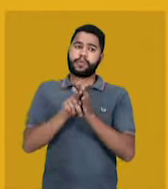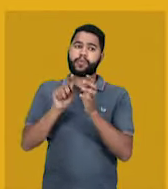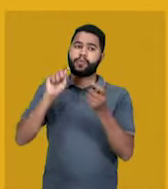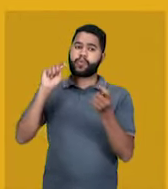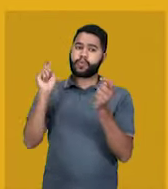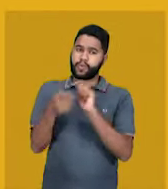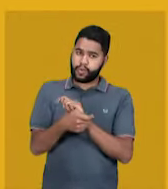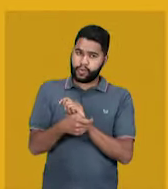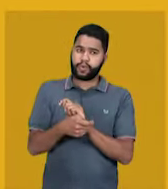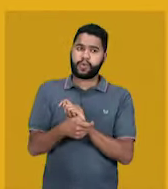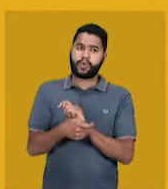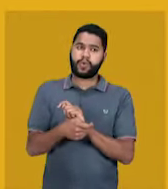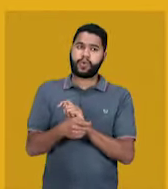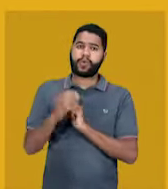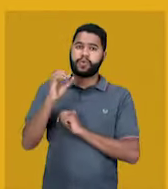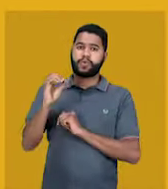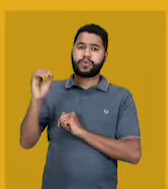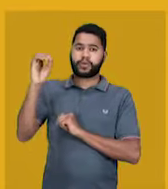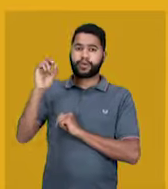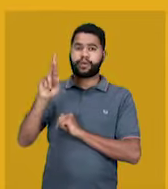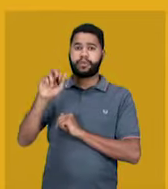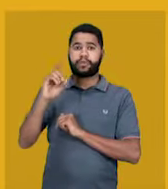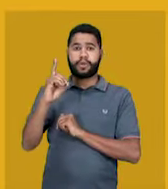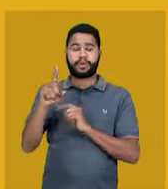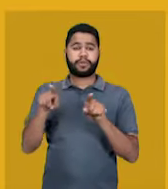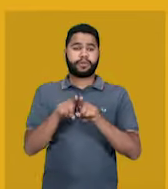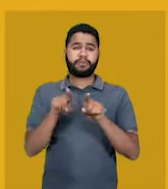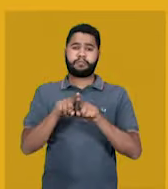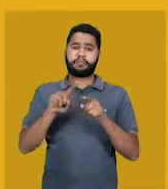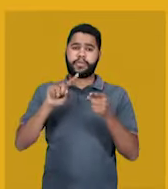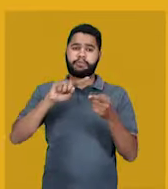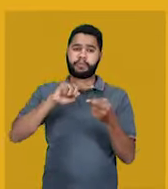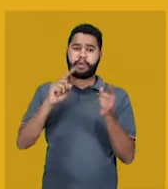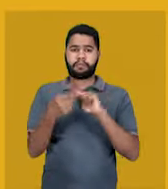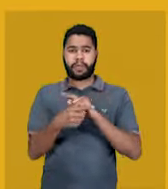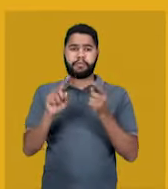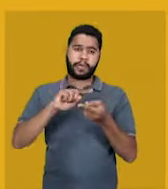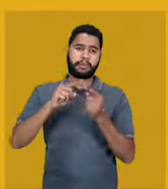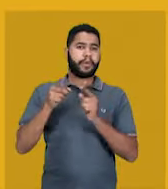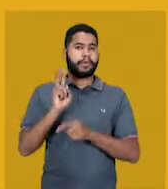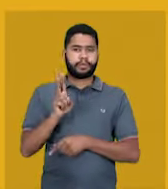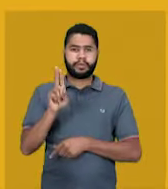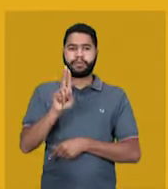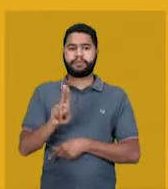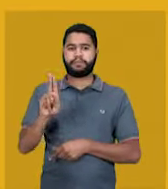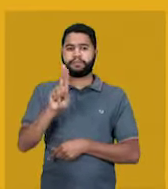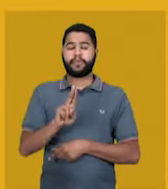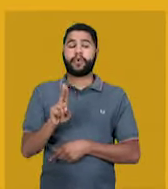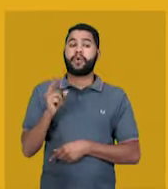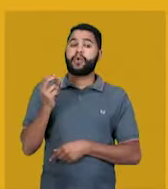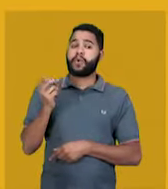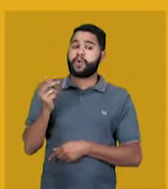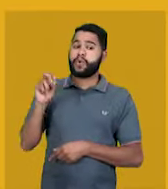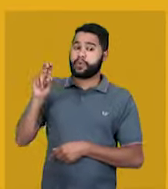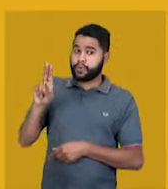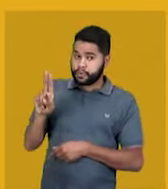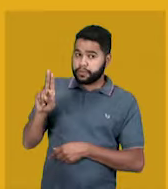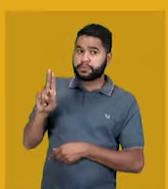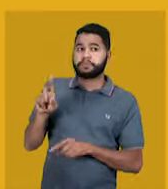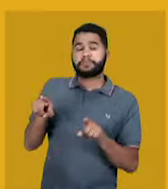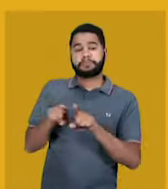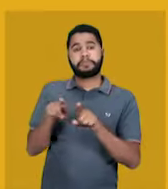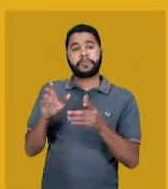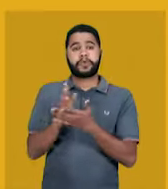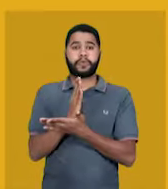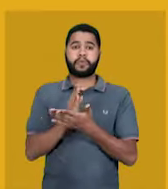conversão de graus para radianos e vice-versa. Essa relação vai ser sempre usada. Ou, tem gente que